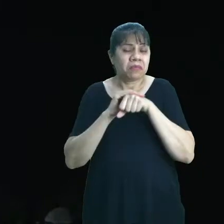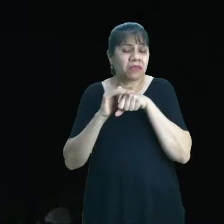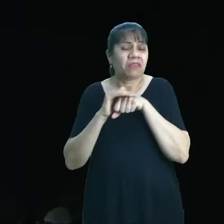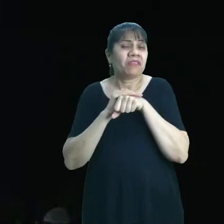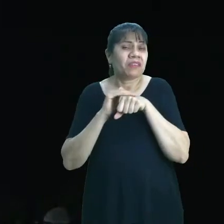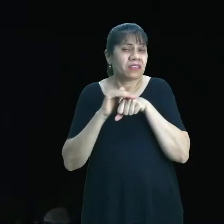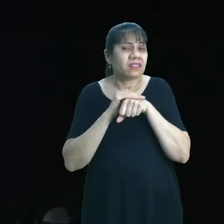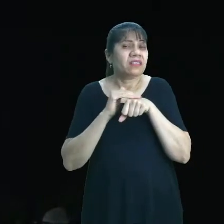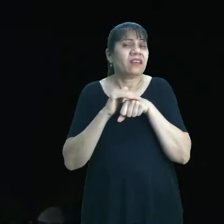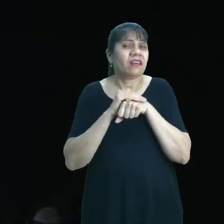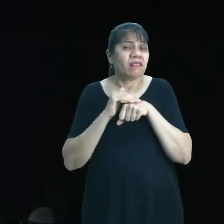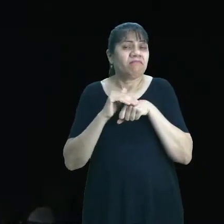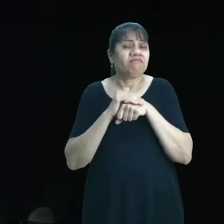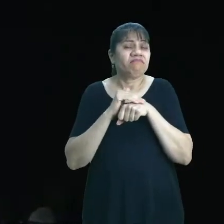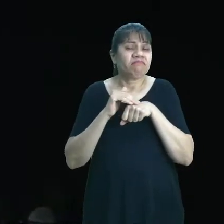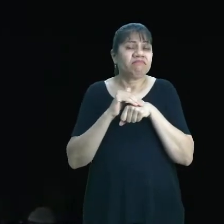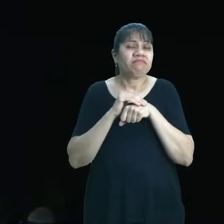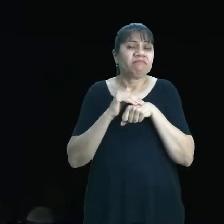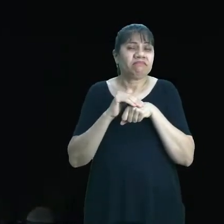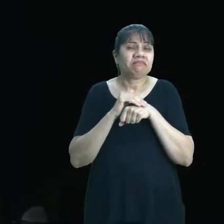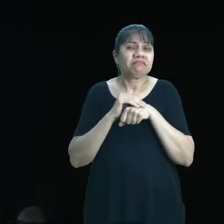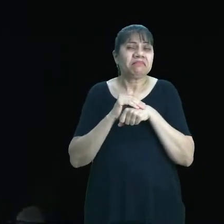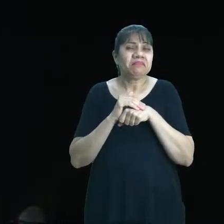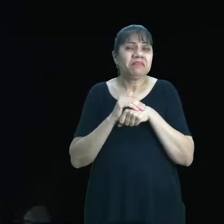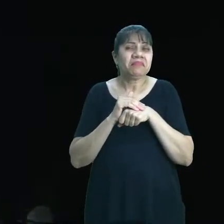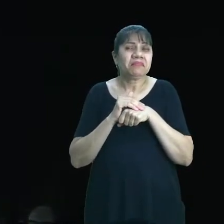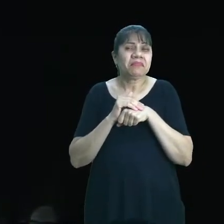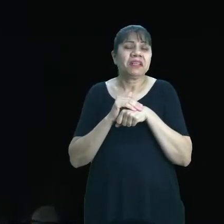mãe. Ofereceu um bom marido para a filha.